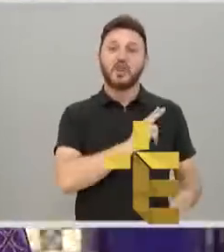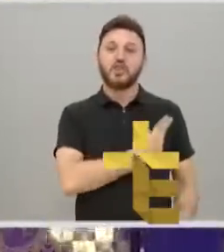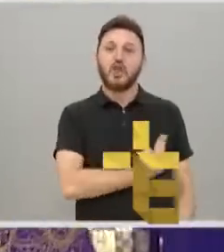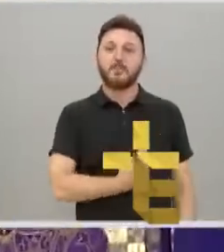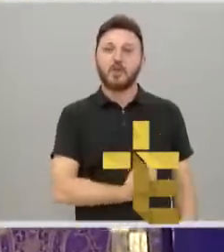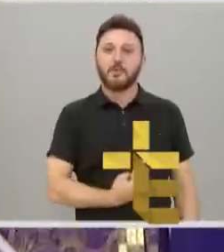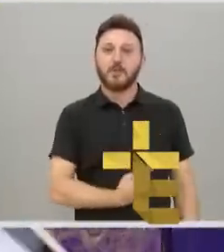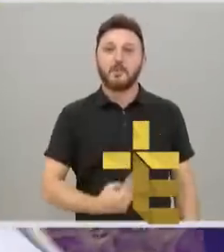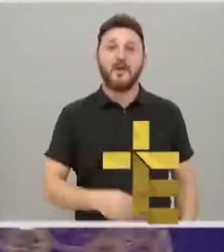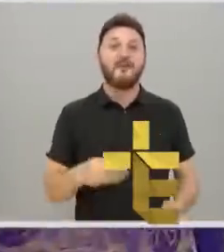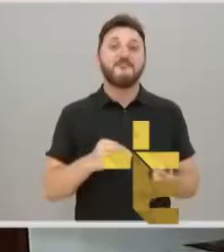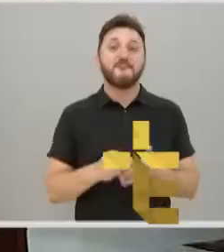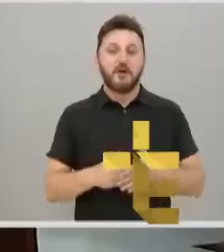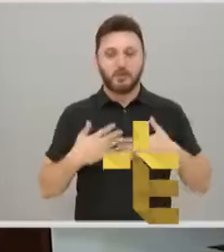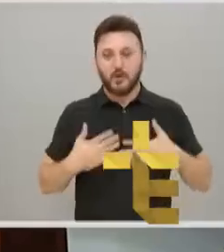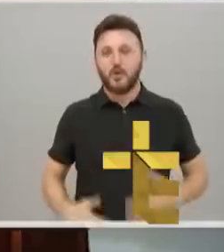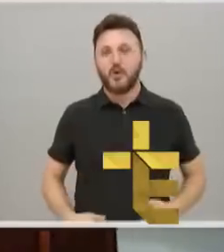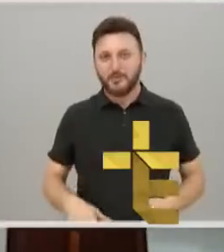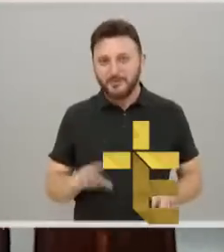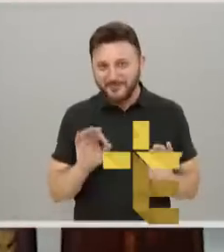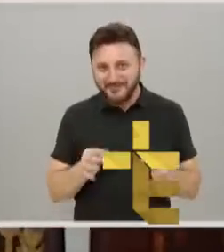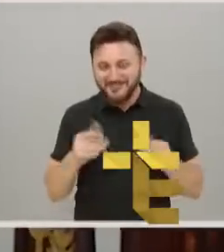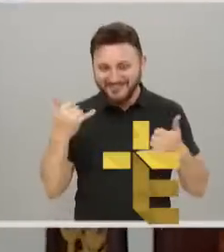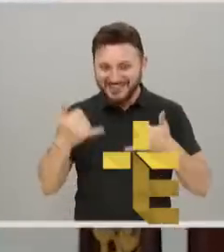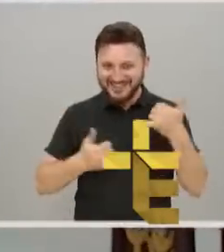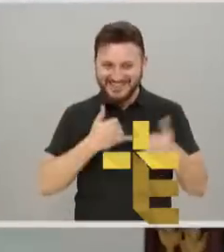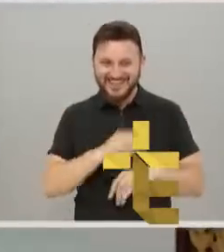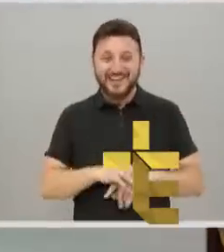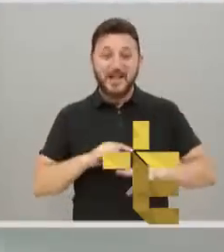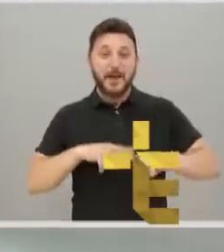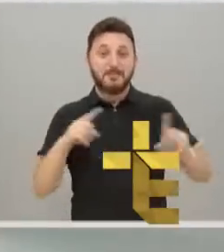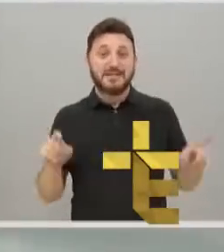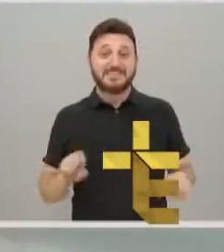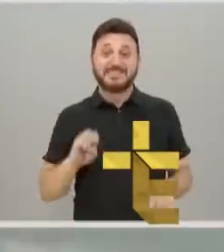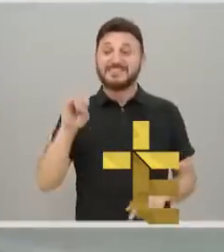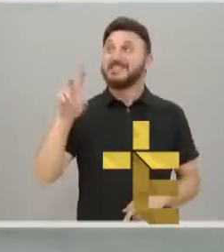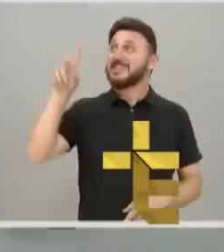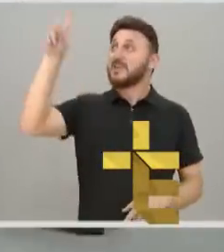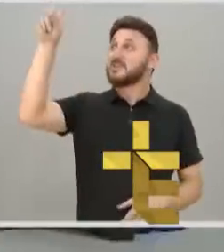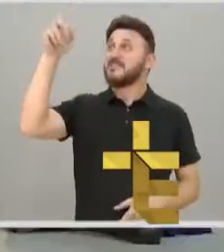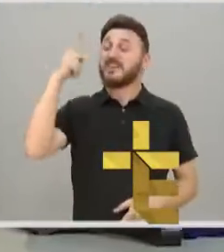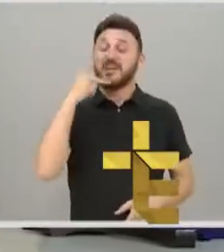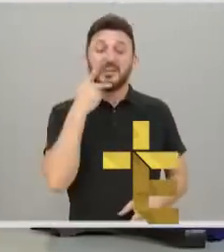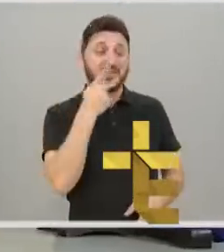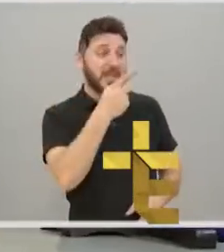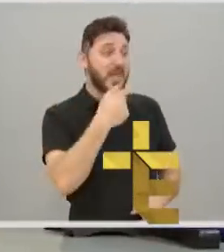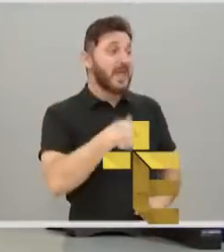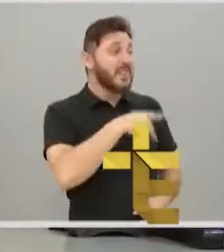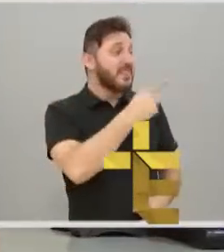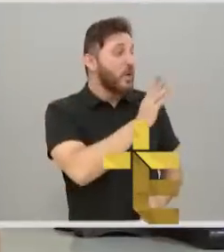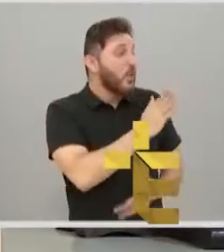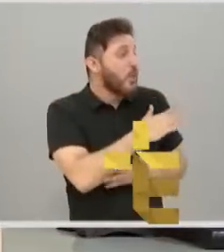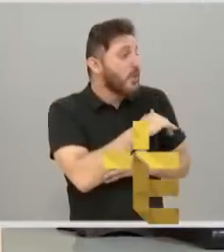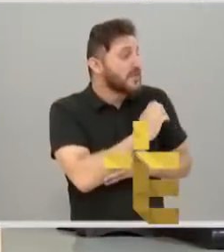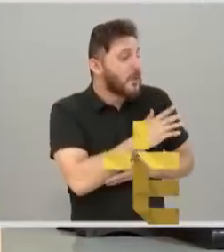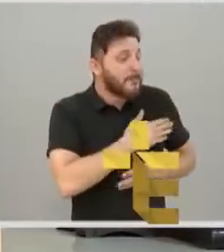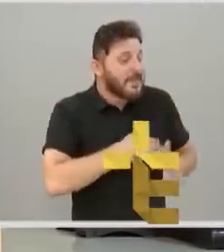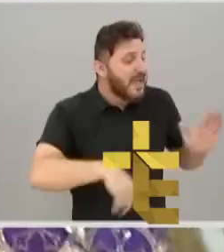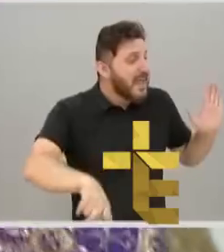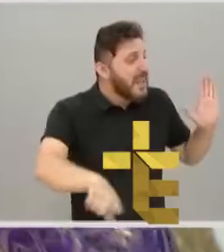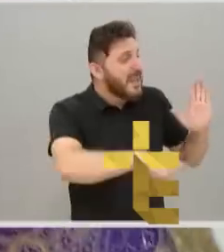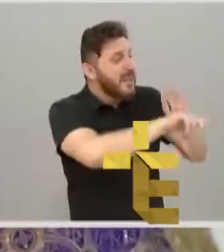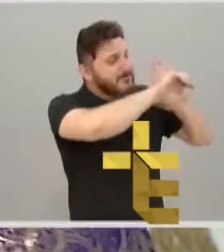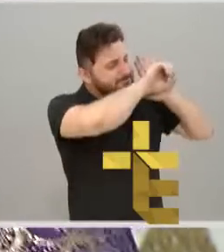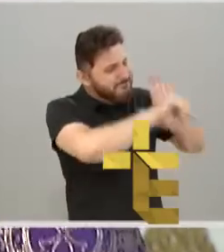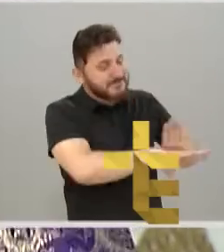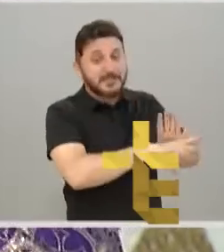corpo. Mas se Deus está dizendo, eu quero tatuar, escrever no teu coração a minha lei, quer dizer,